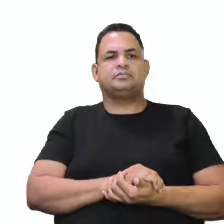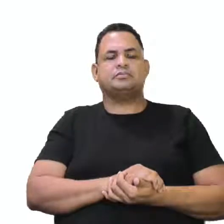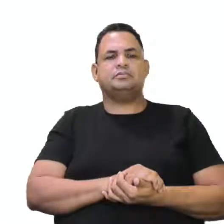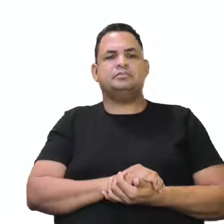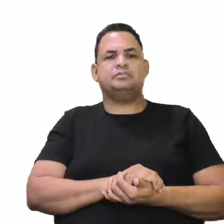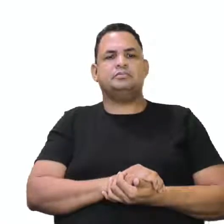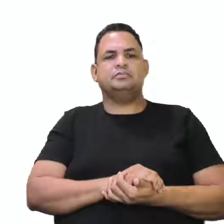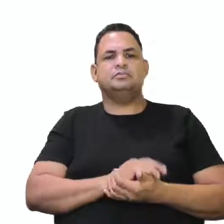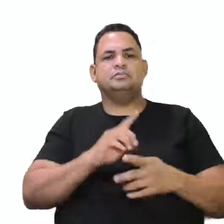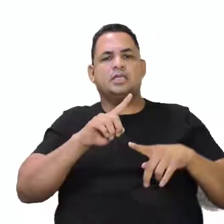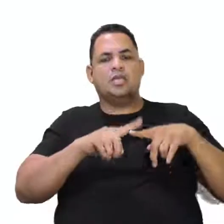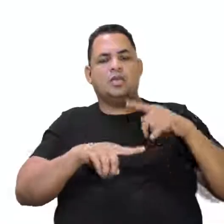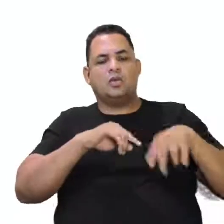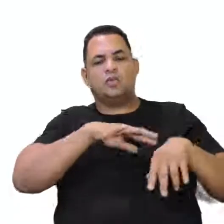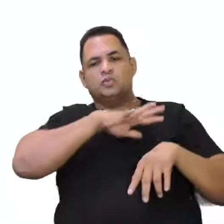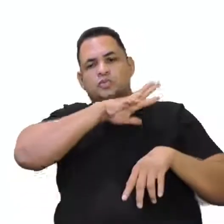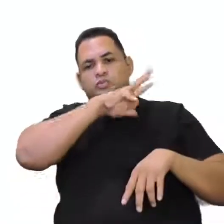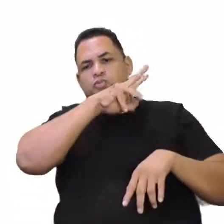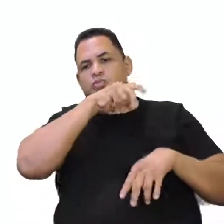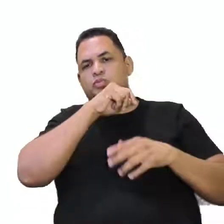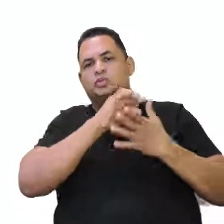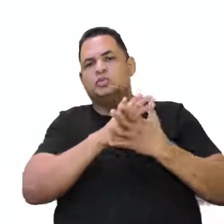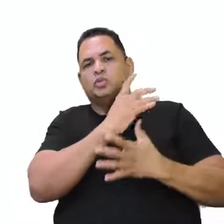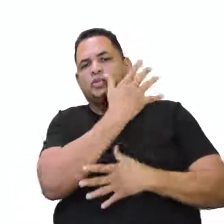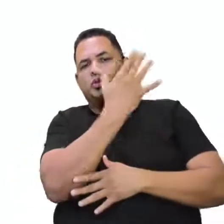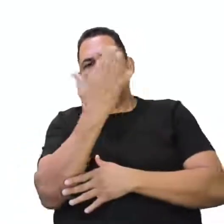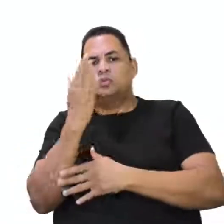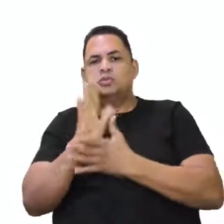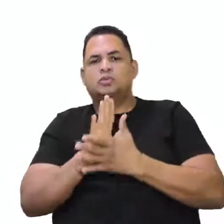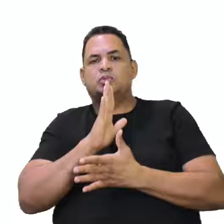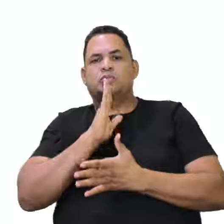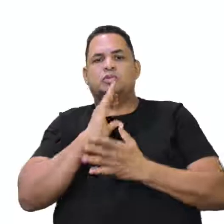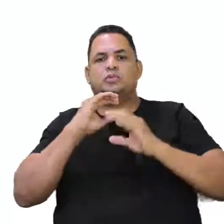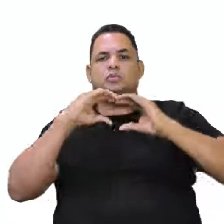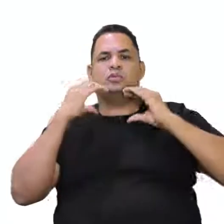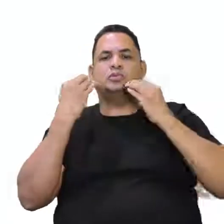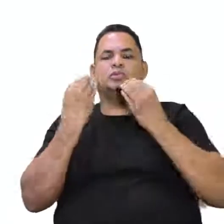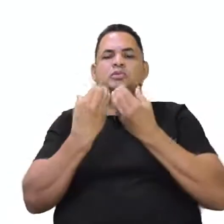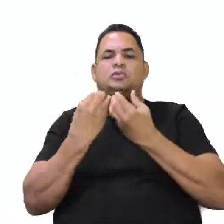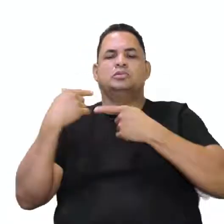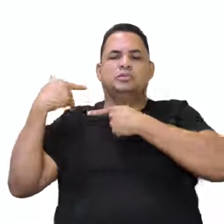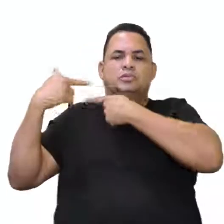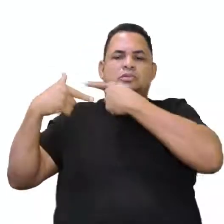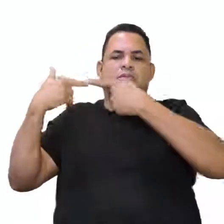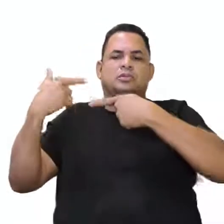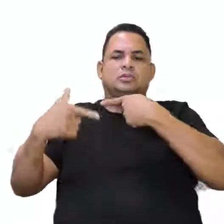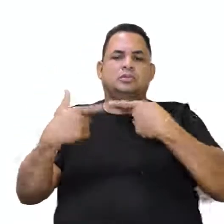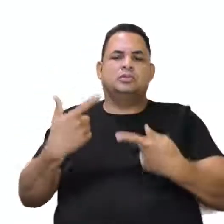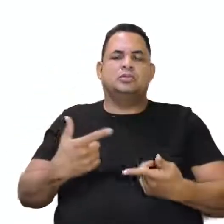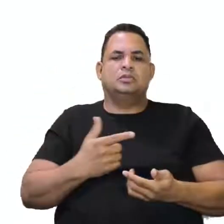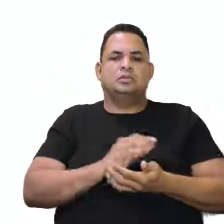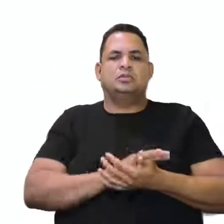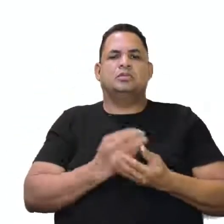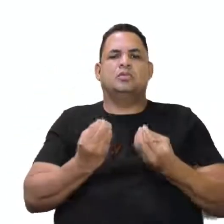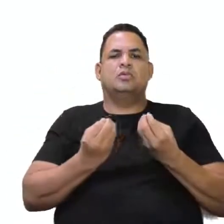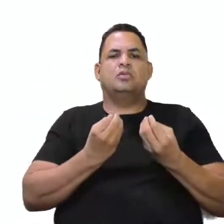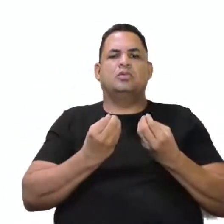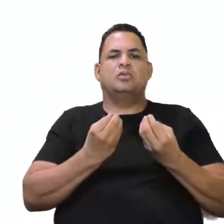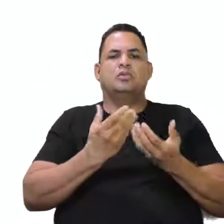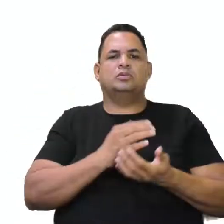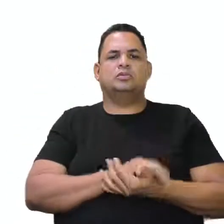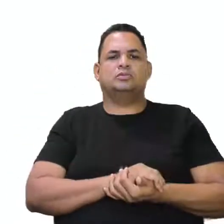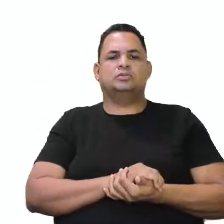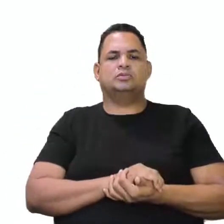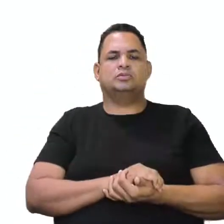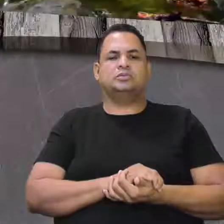Pode ser dos recursos da fauna, da flora e do conhecimento das comunidades tradicionais. Como assim, professora? Olha aqui